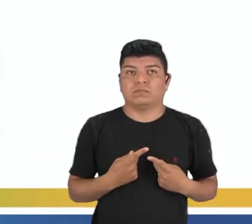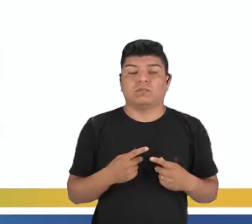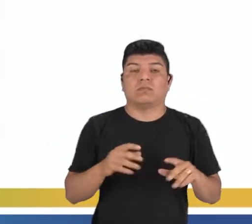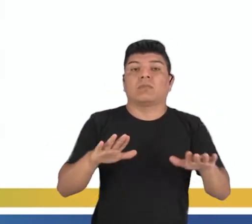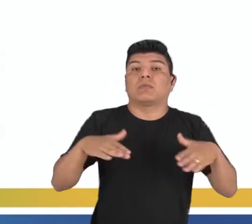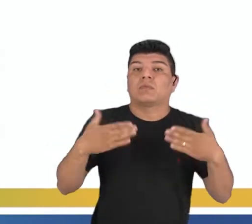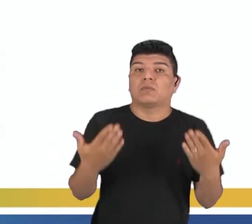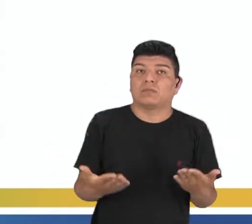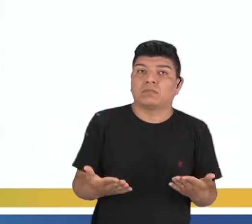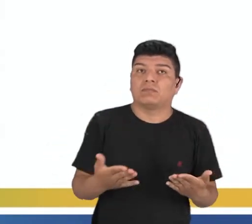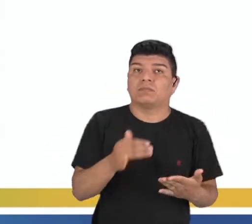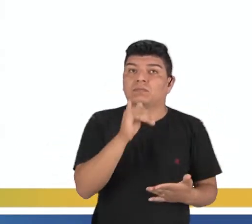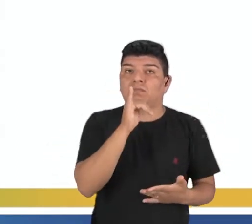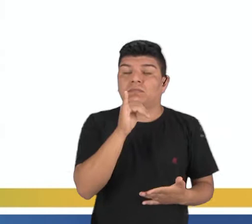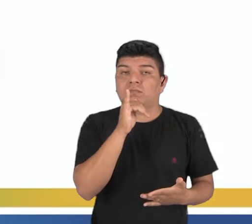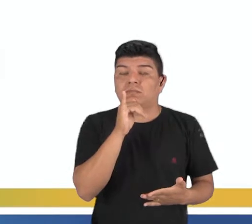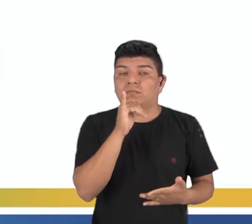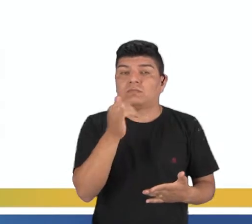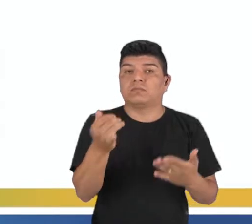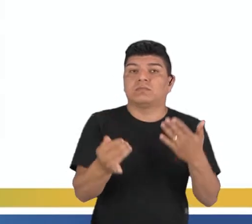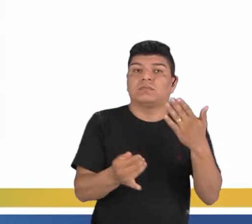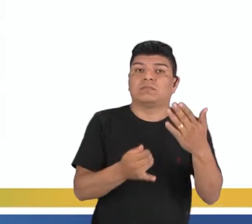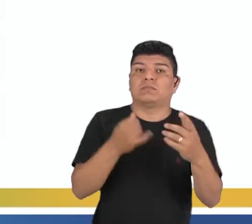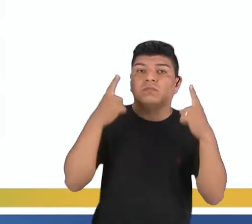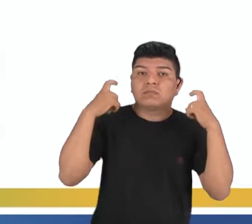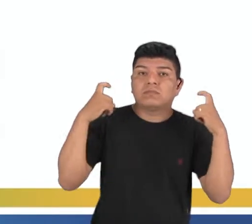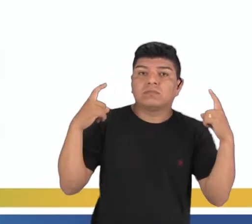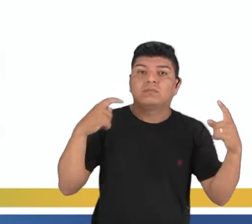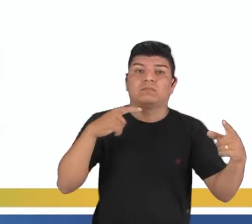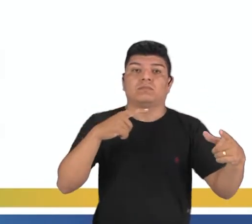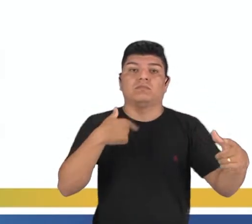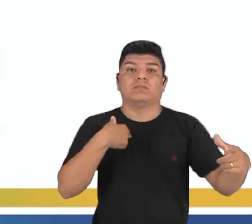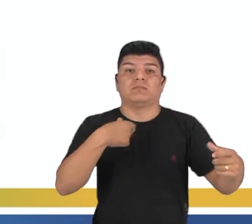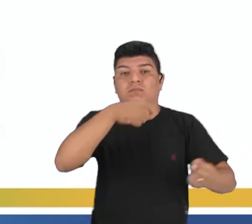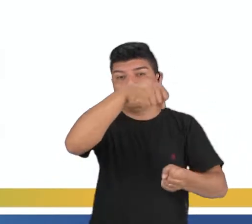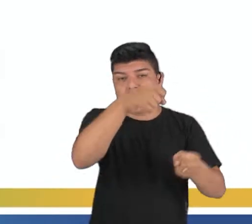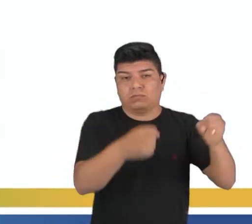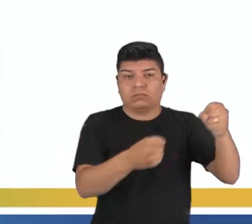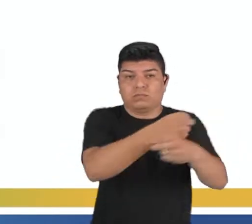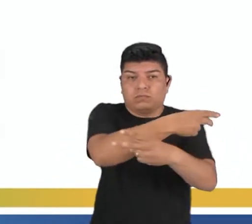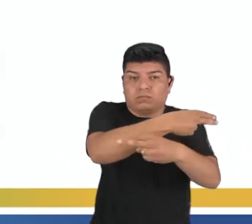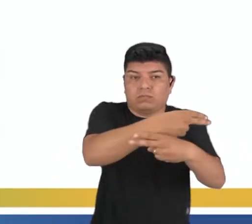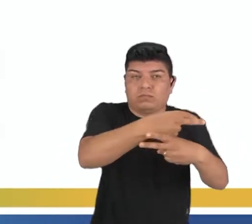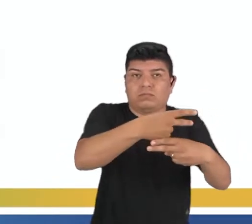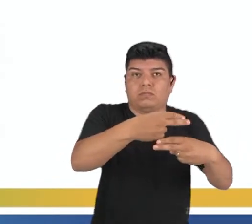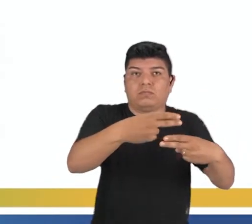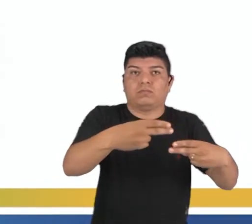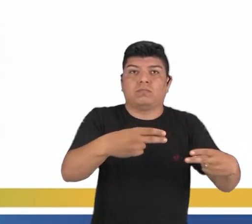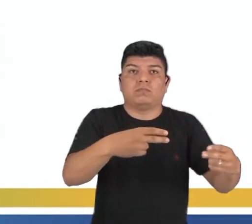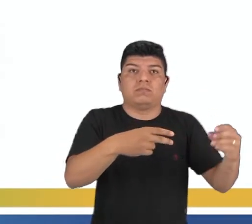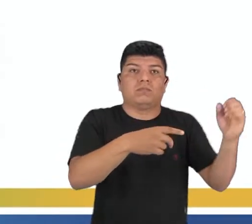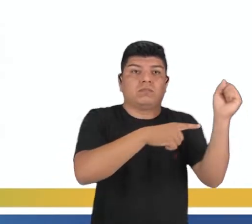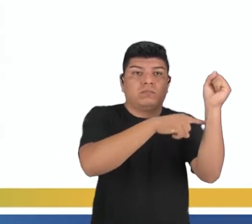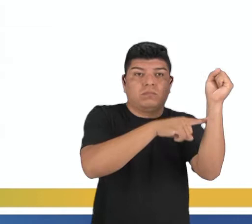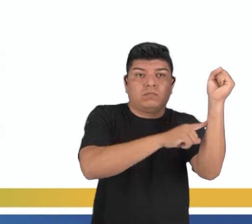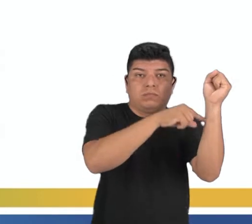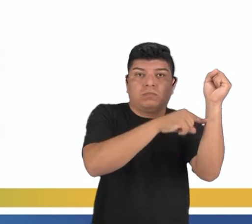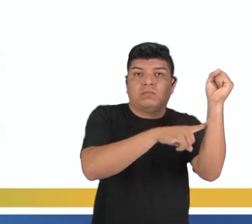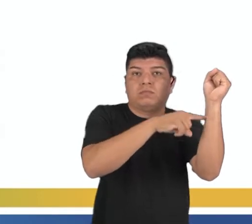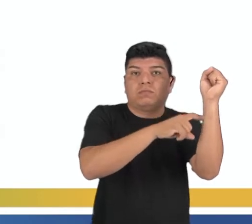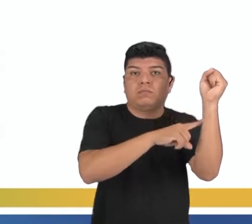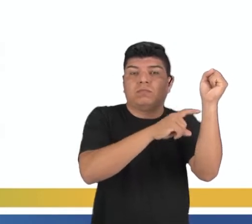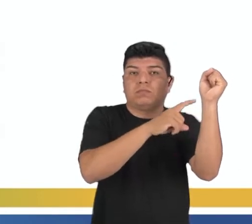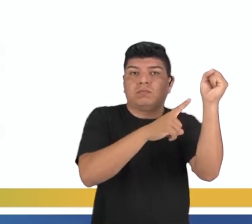tais como o som produzido pelo trabalhar dos automóveis, o tocar de uma campainha, o